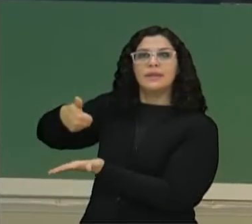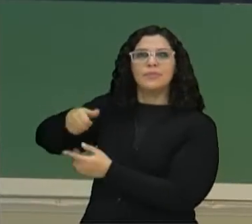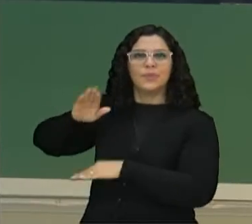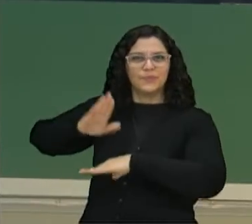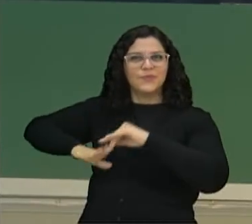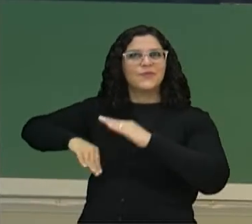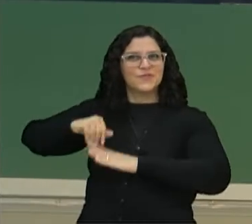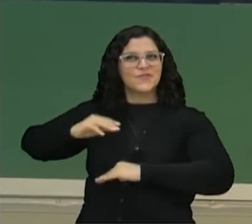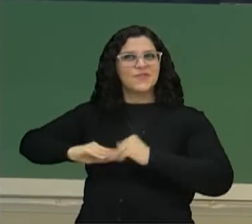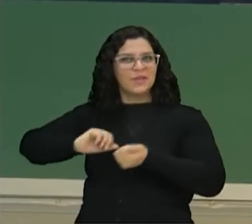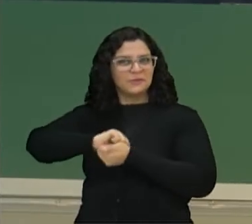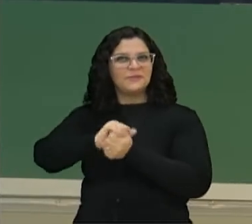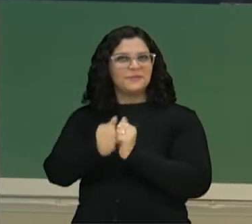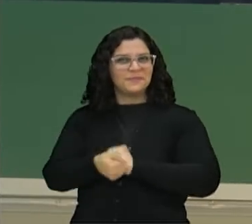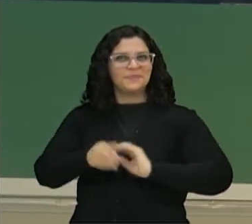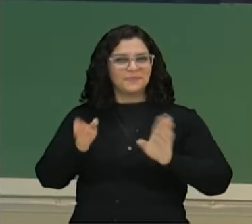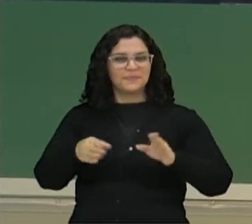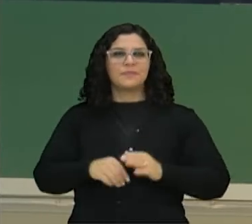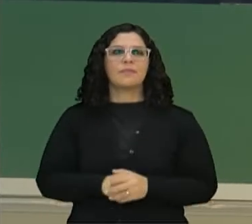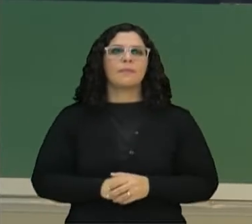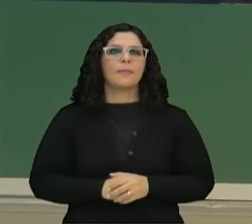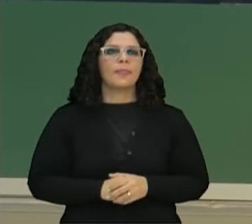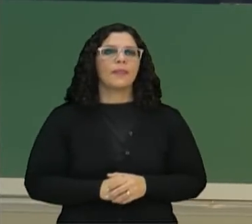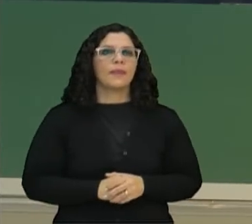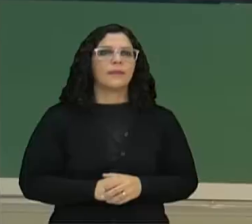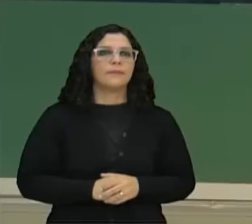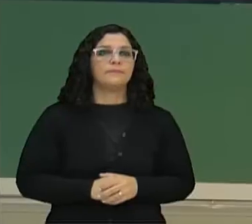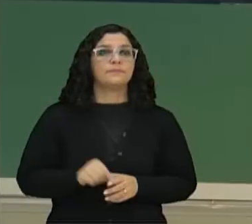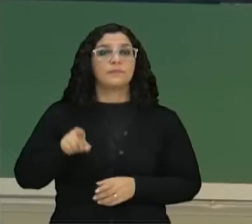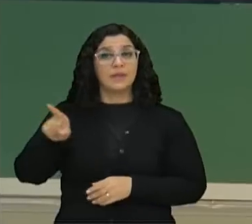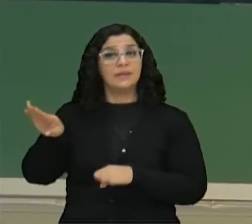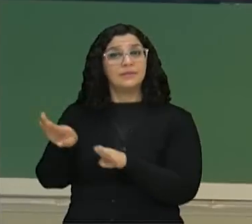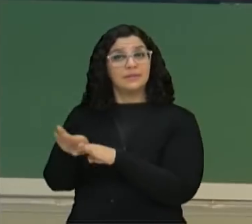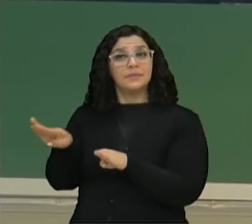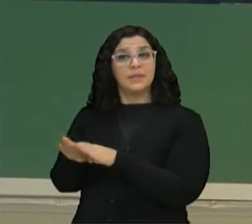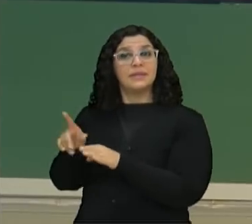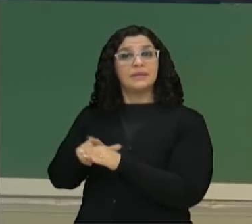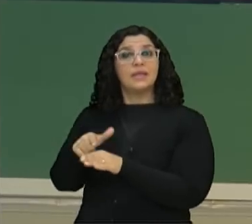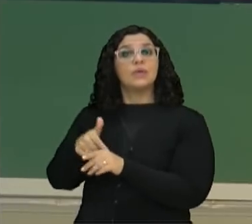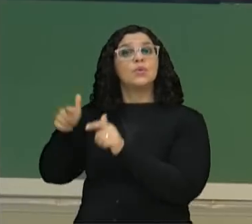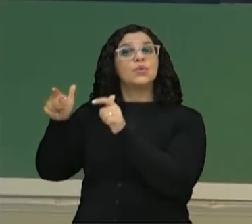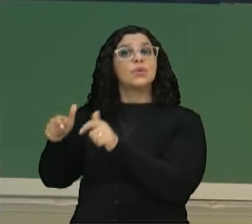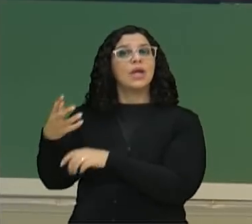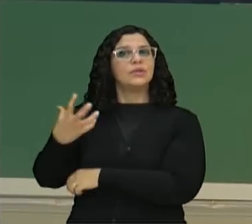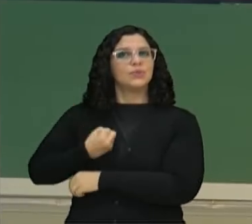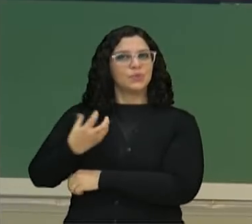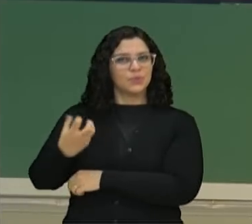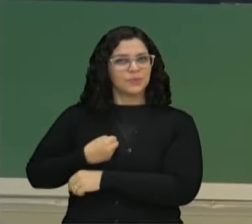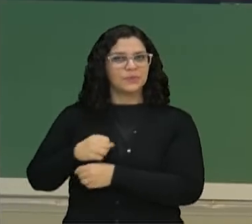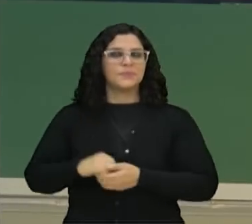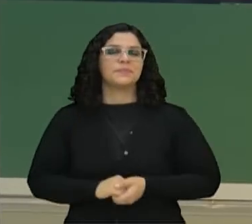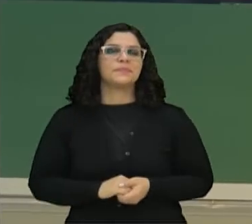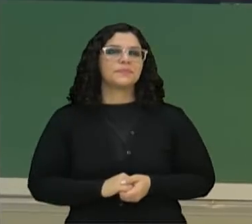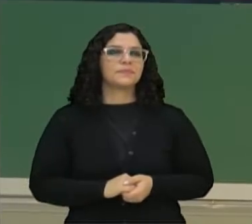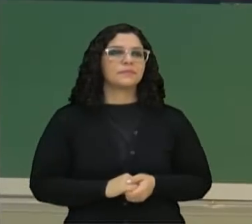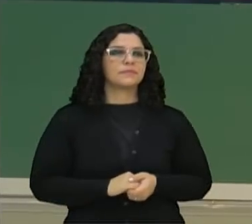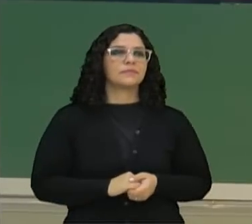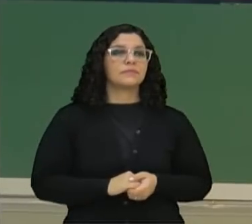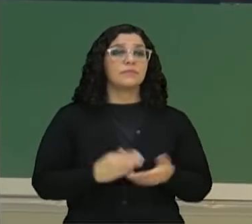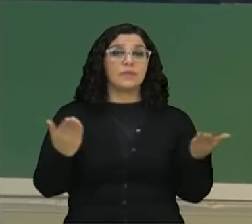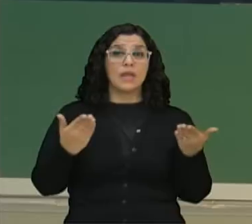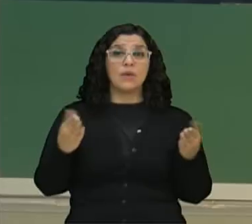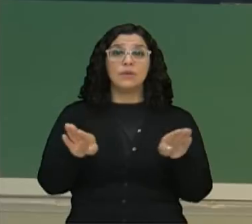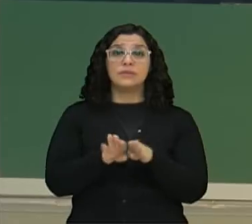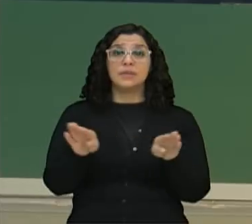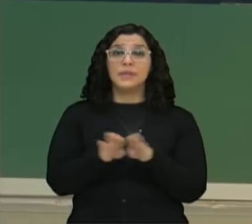que ele passou aqui, né? E ali também sinalizado por números, né? E o